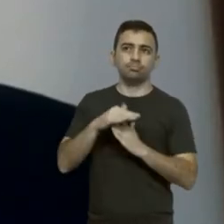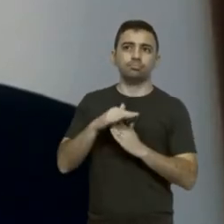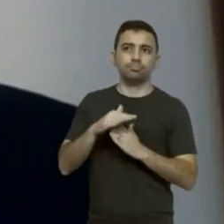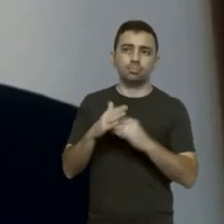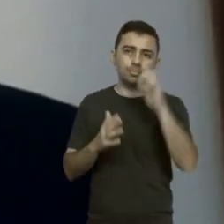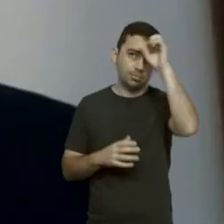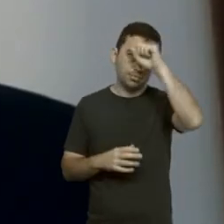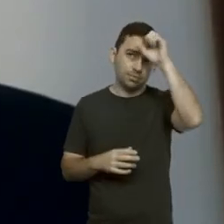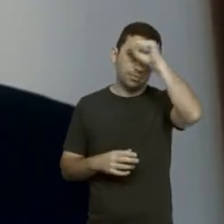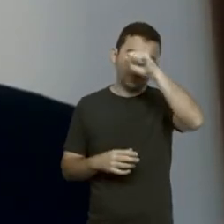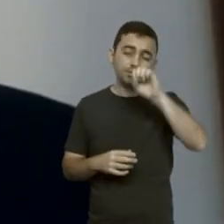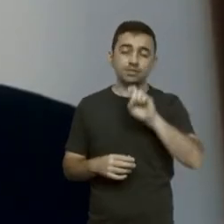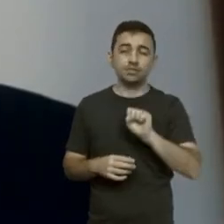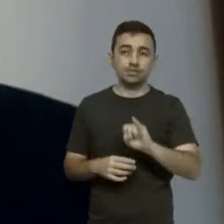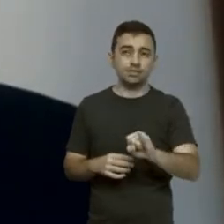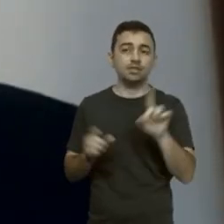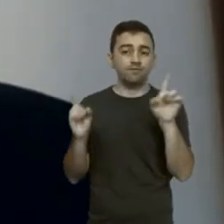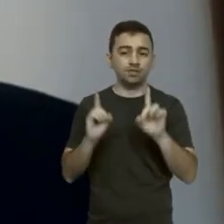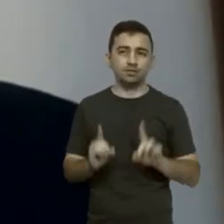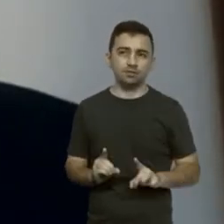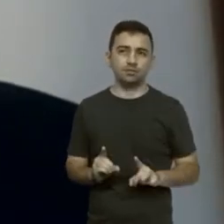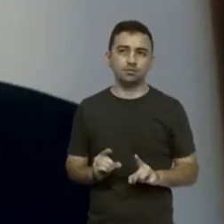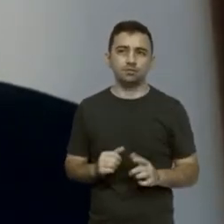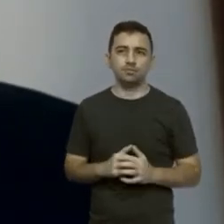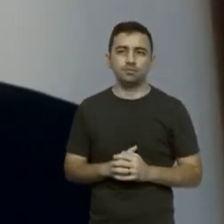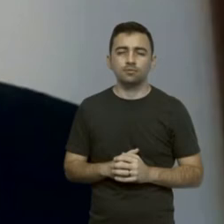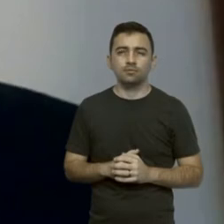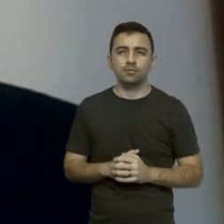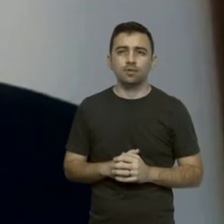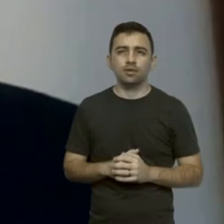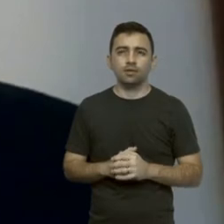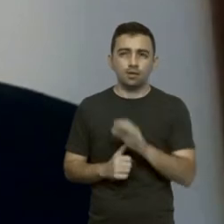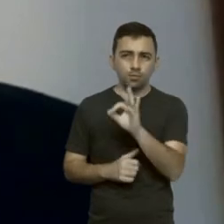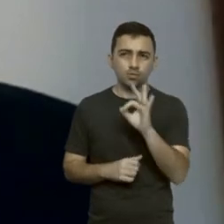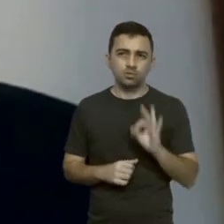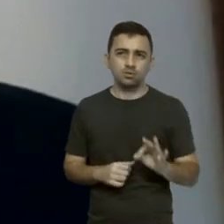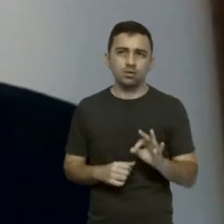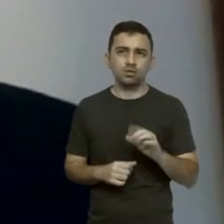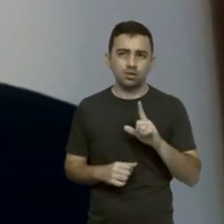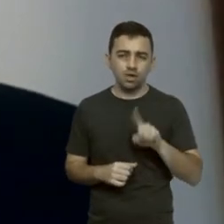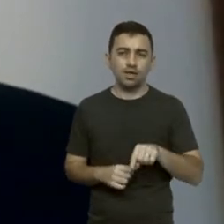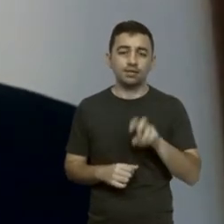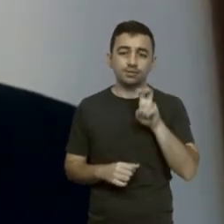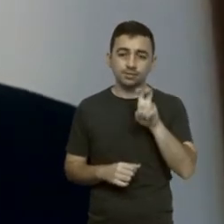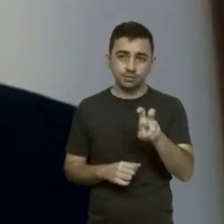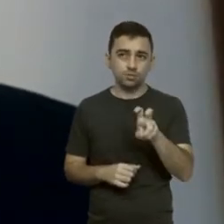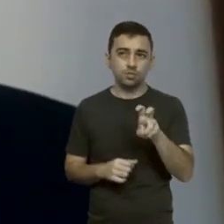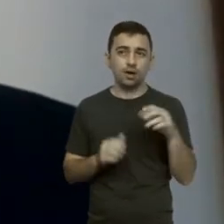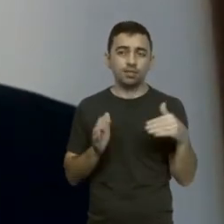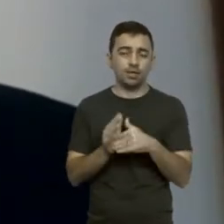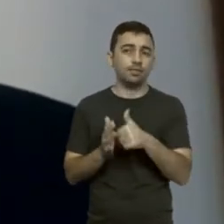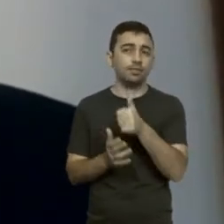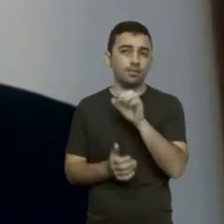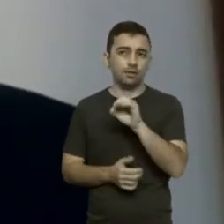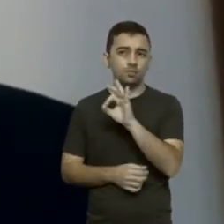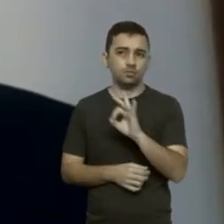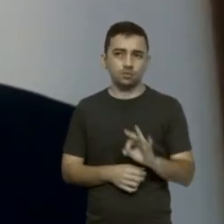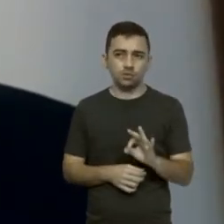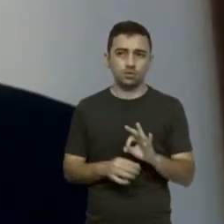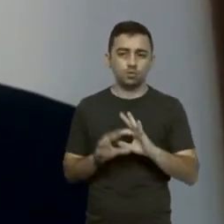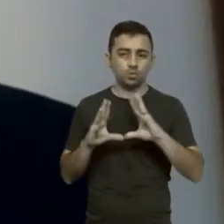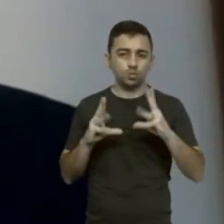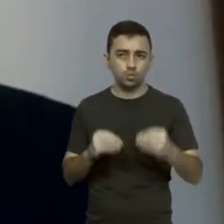com deficiência. A cota de vagas varia de 5% a 15% do quadro